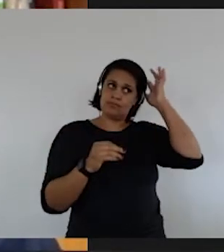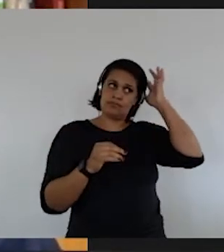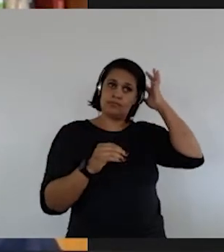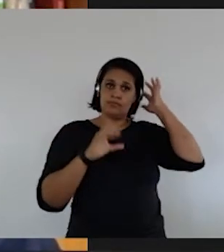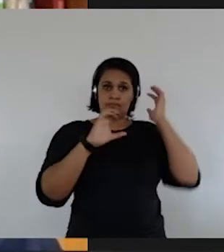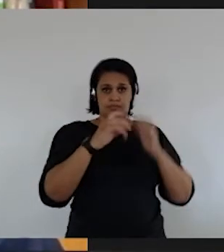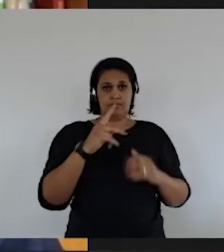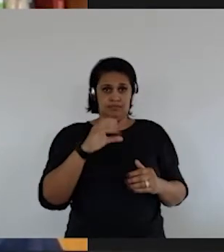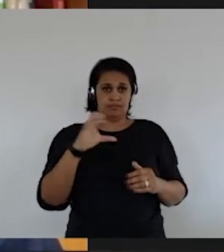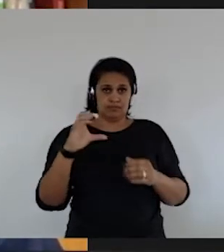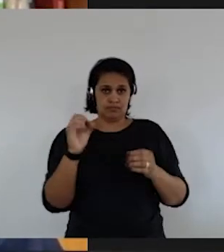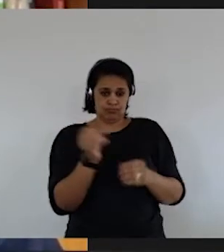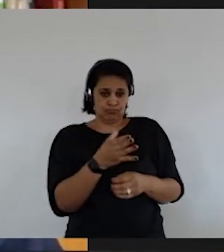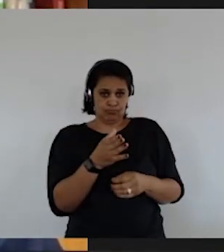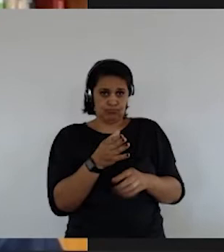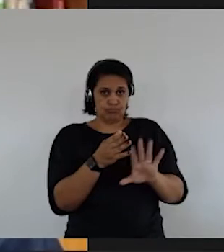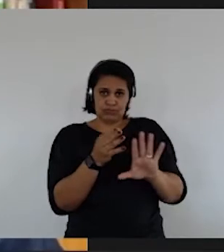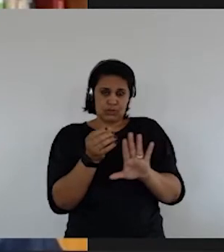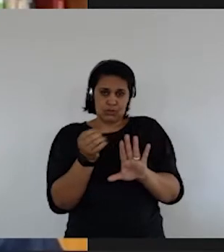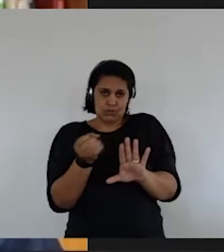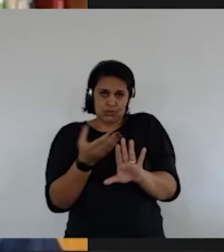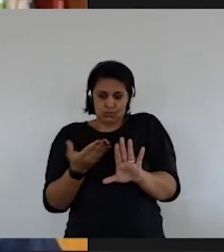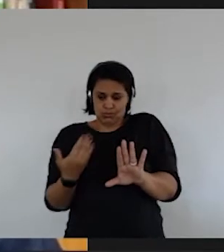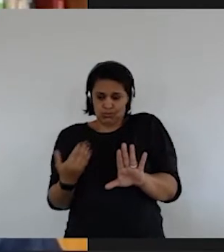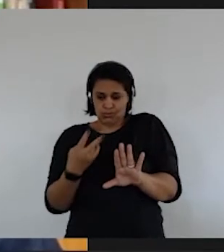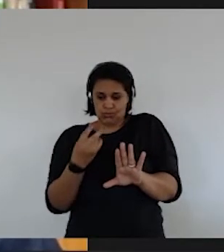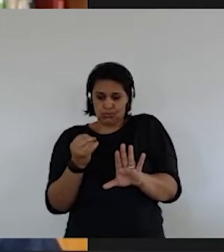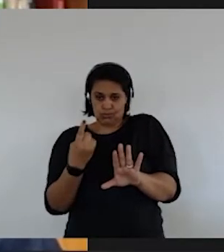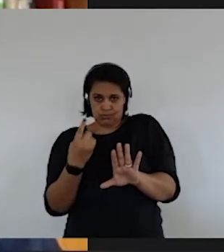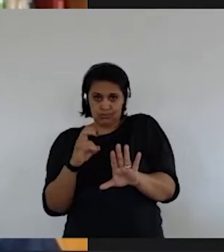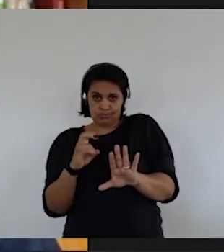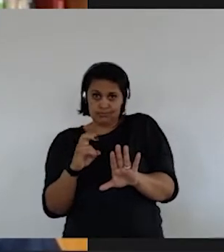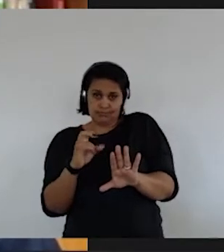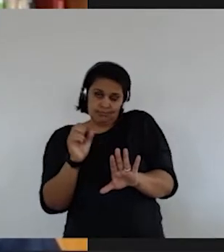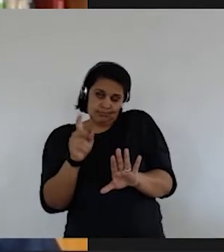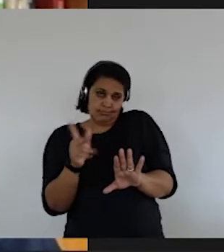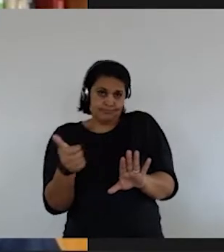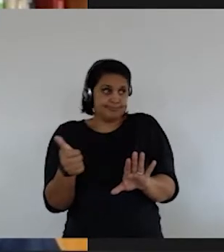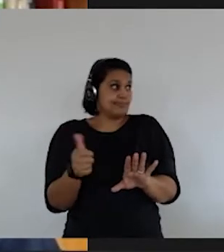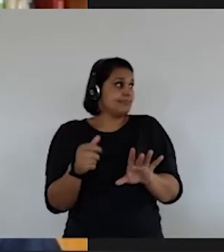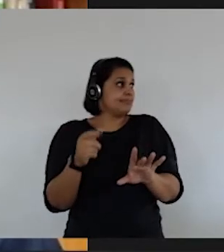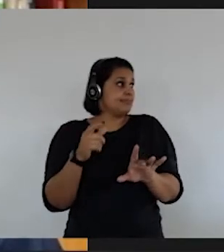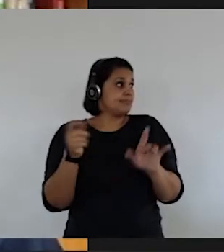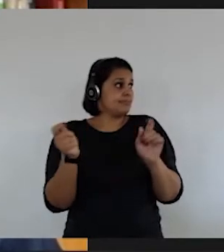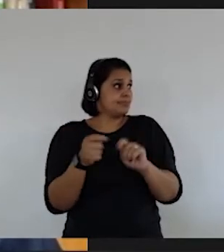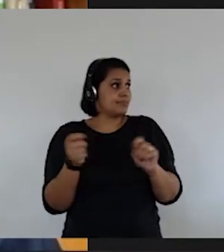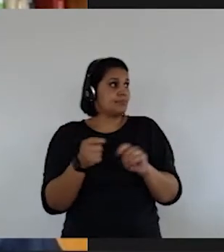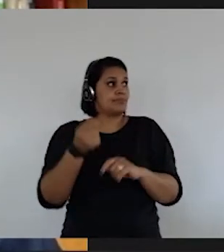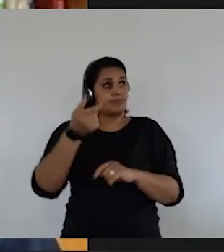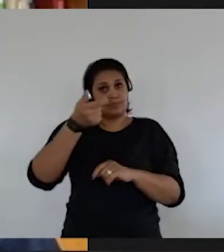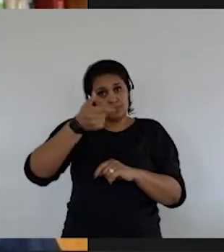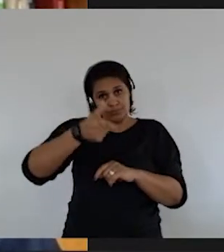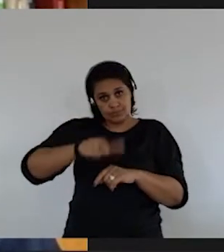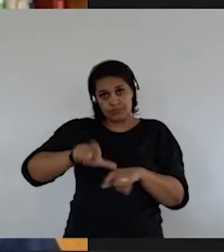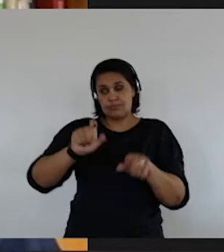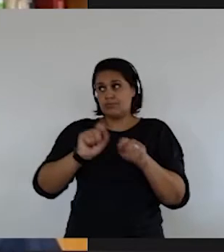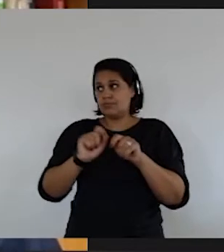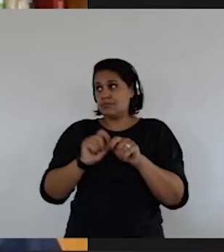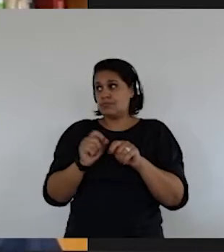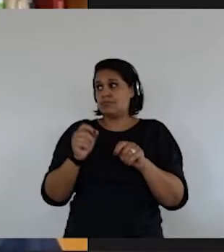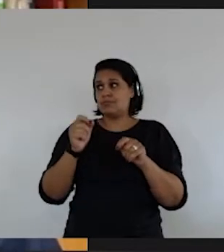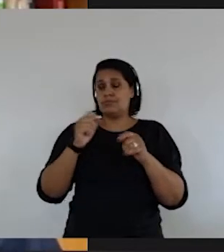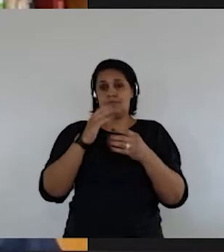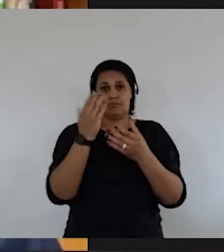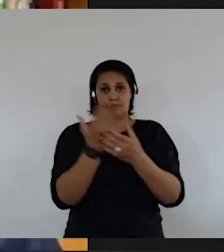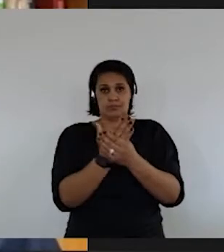CPC novo, que já não é tão novo assim, de 2015, restou consignado outra vez que os atos processuais podem ser total